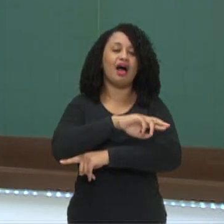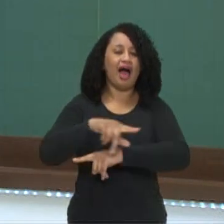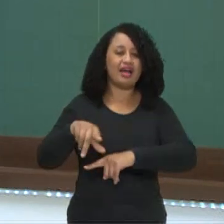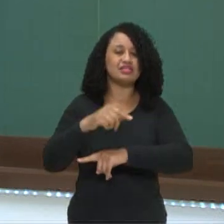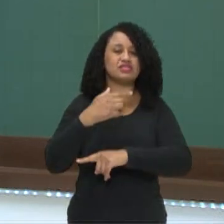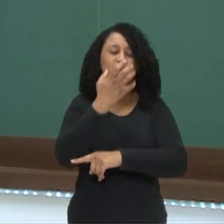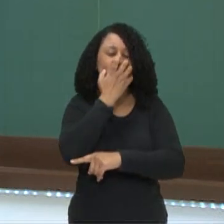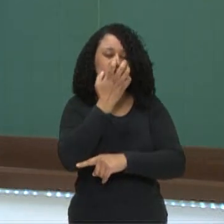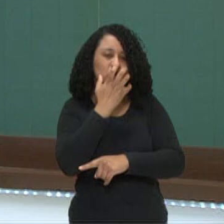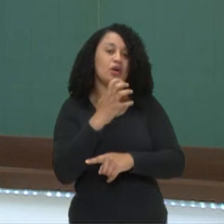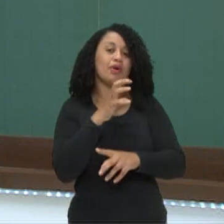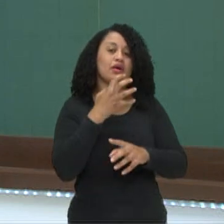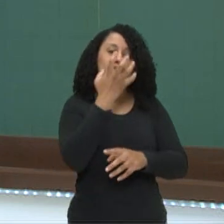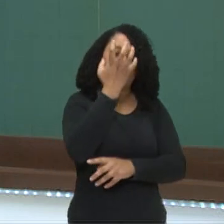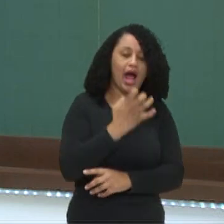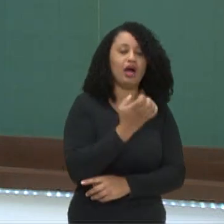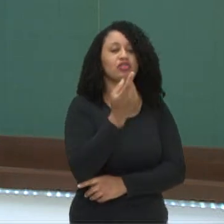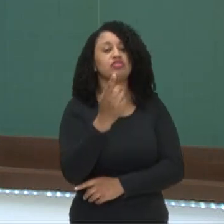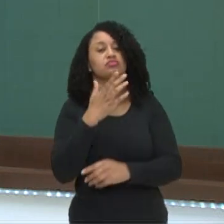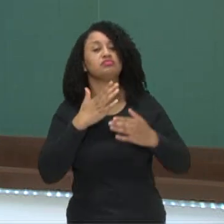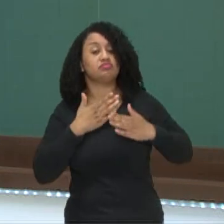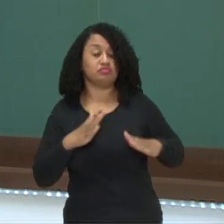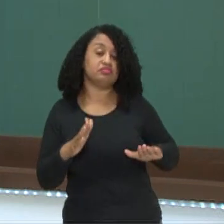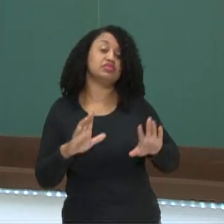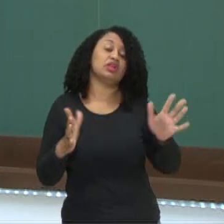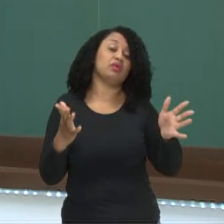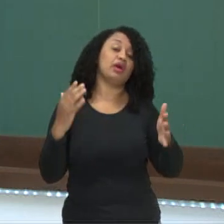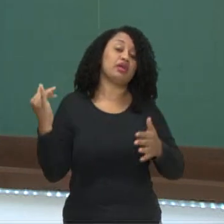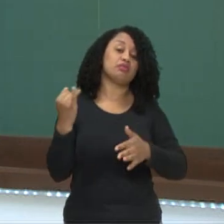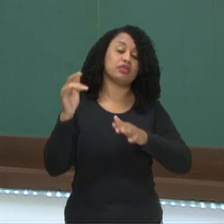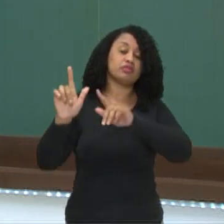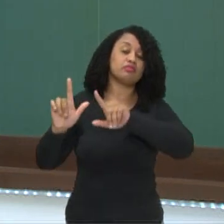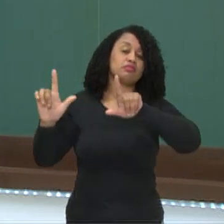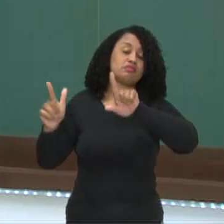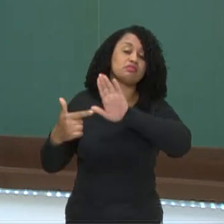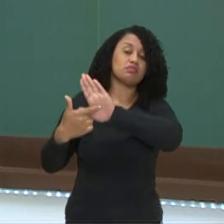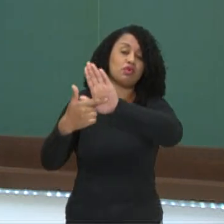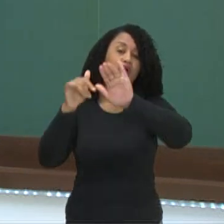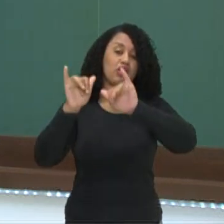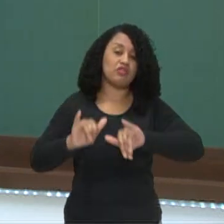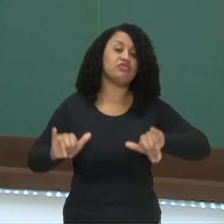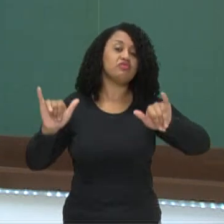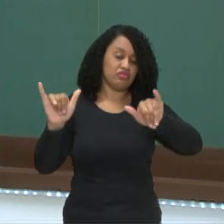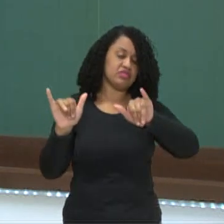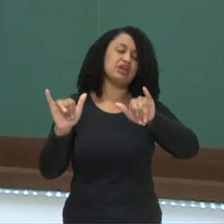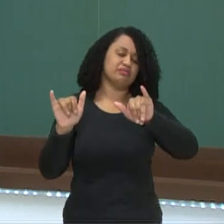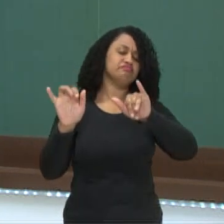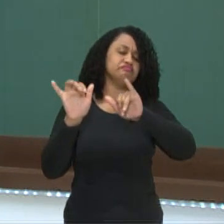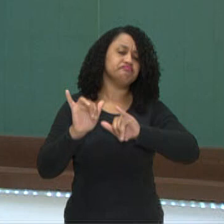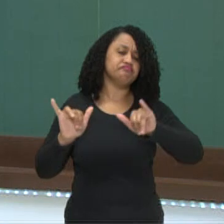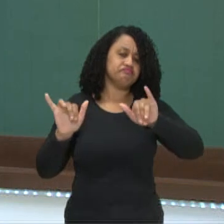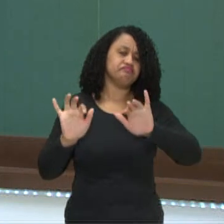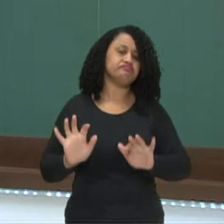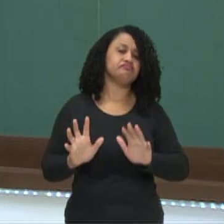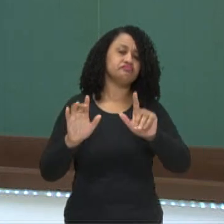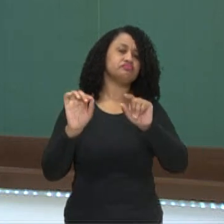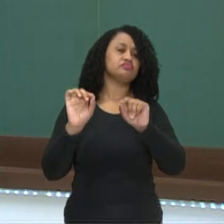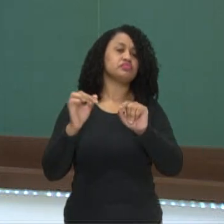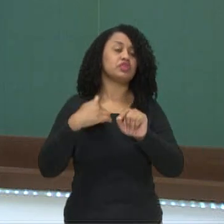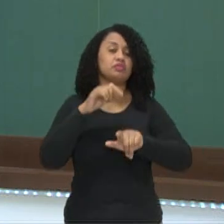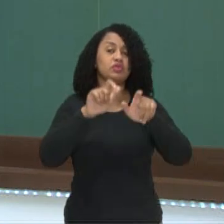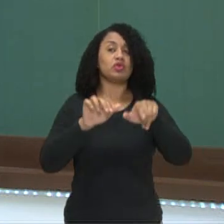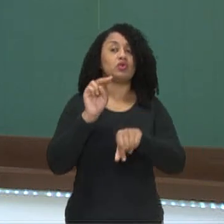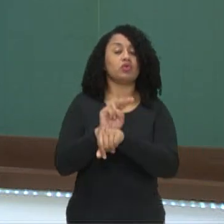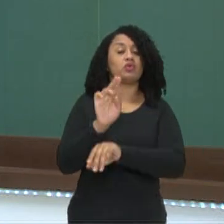ferozes, outras mais mansas, a necessidade da indicação aí do alerta, da advertência, para as